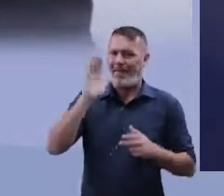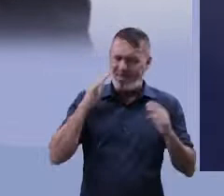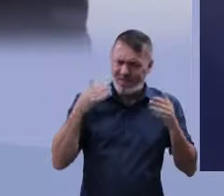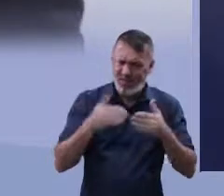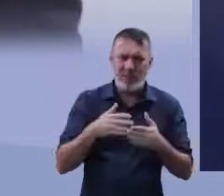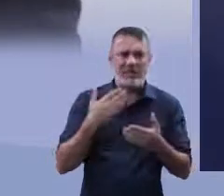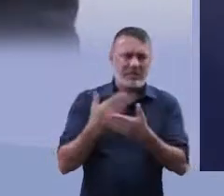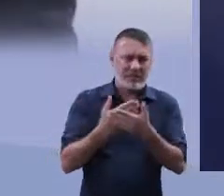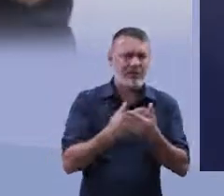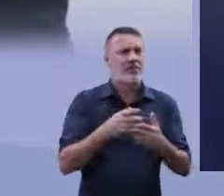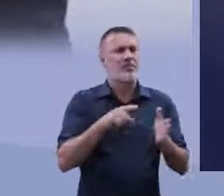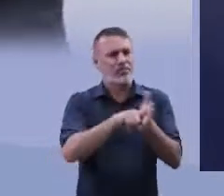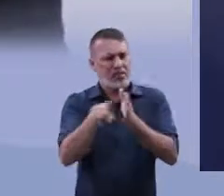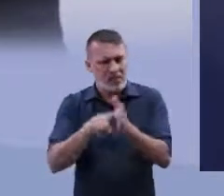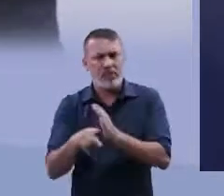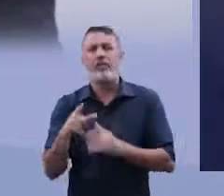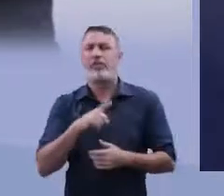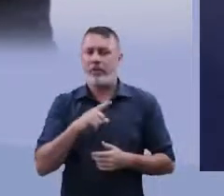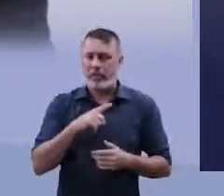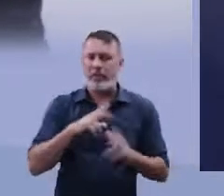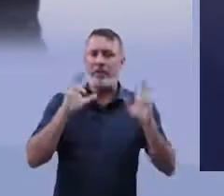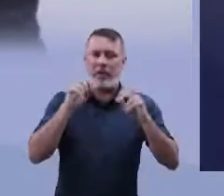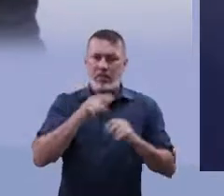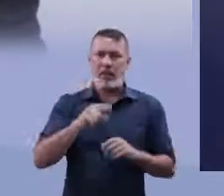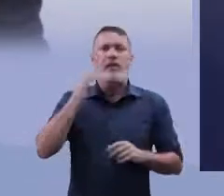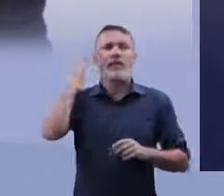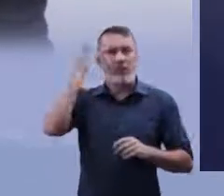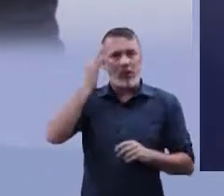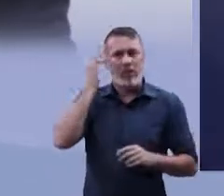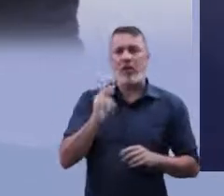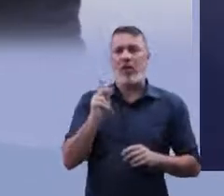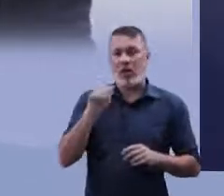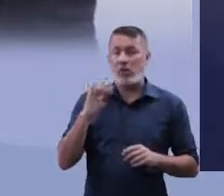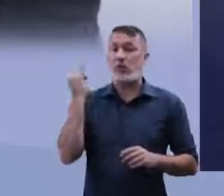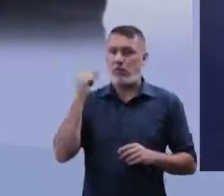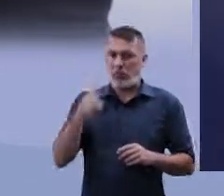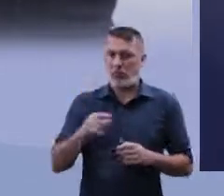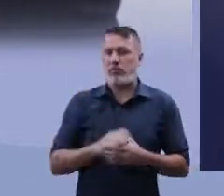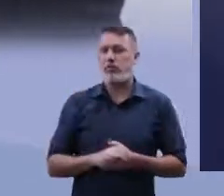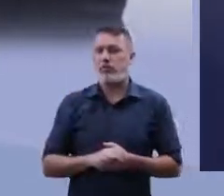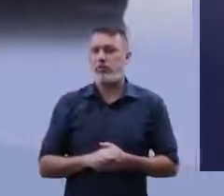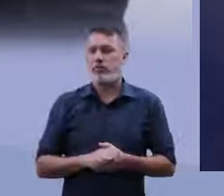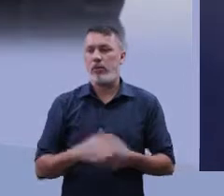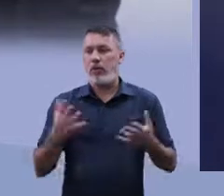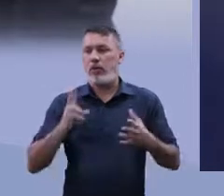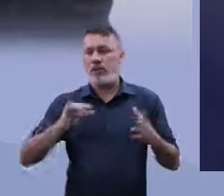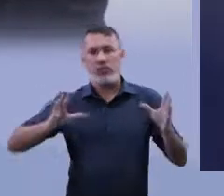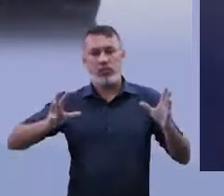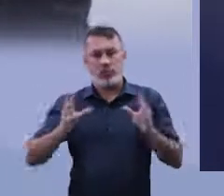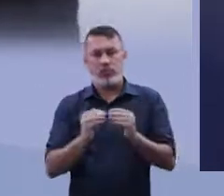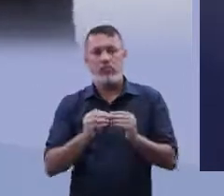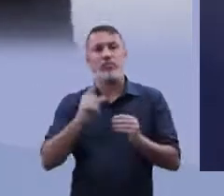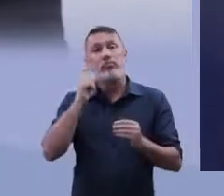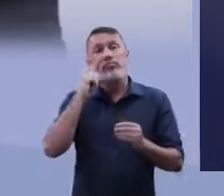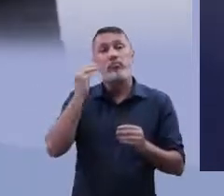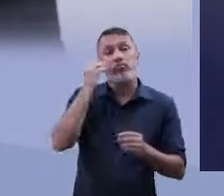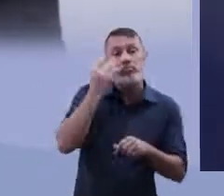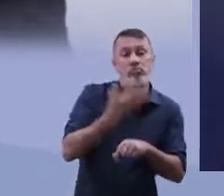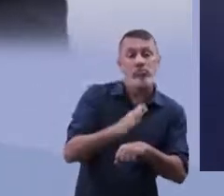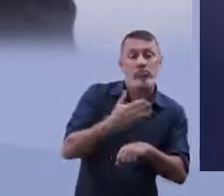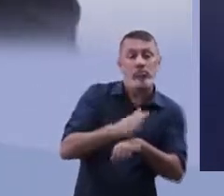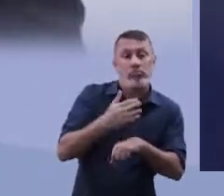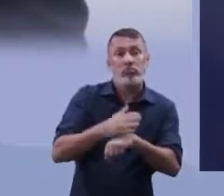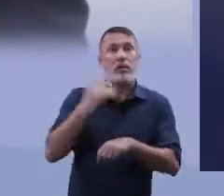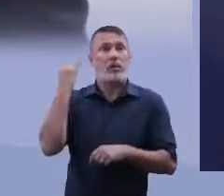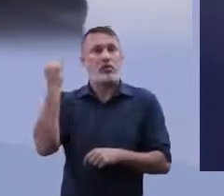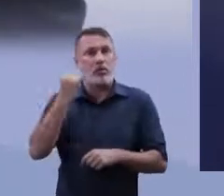ok? Sempre, hora ou outra, tem uma prova lá cobrando alguma questão desse filósofo importantíssimo. Então, nós vamos exercitar, né,